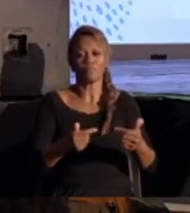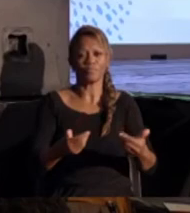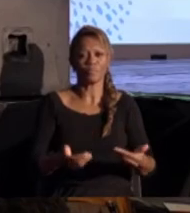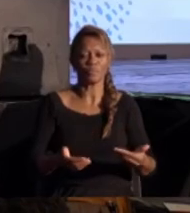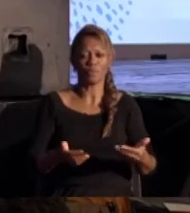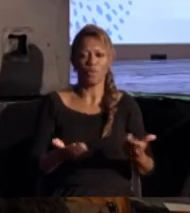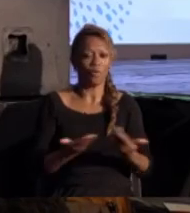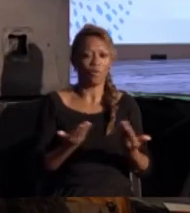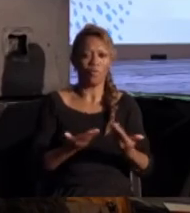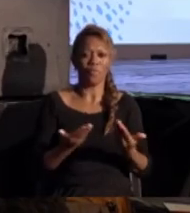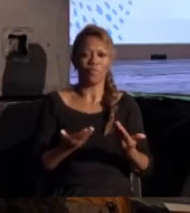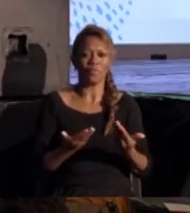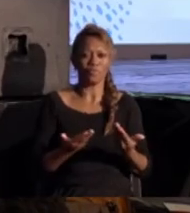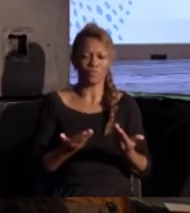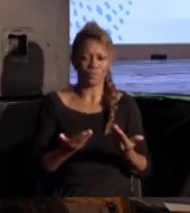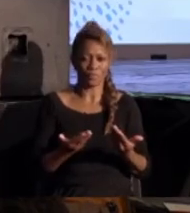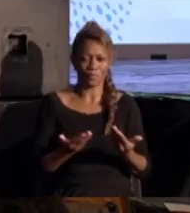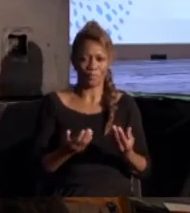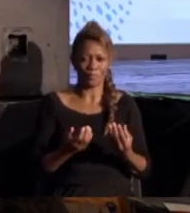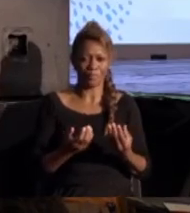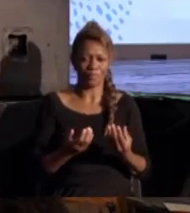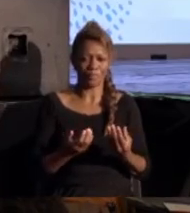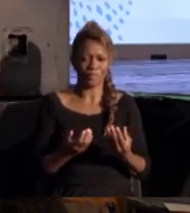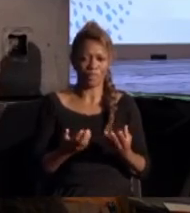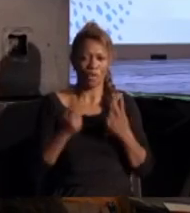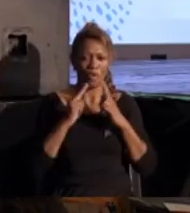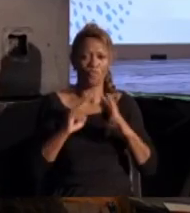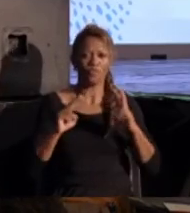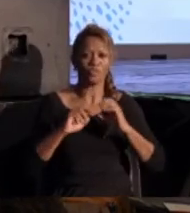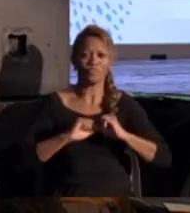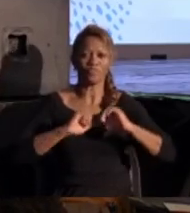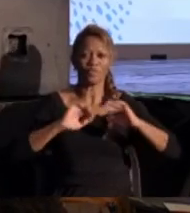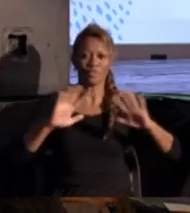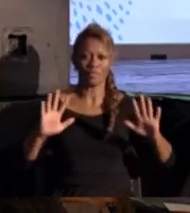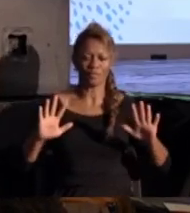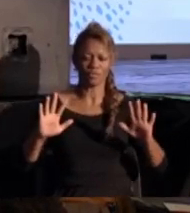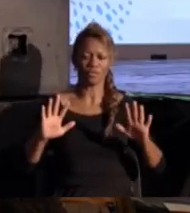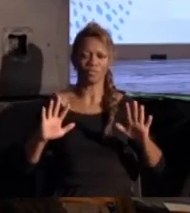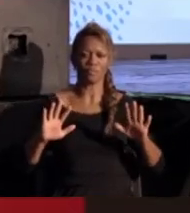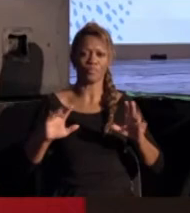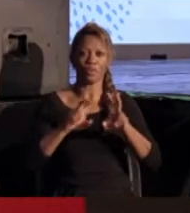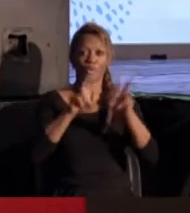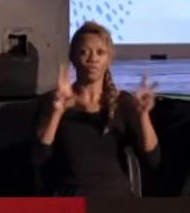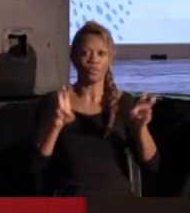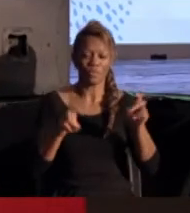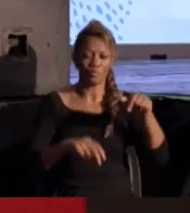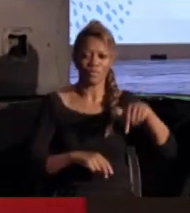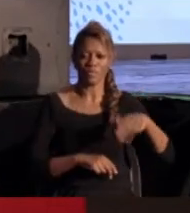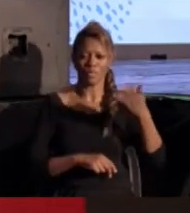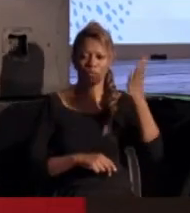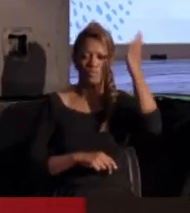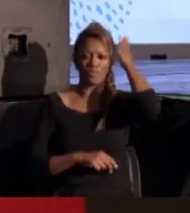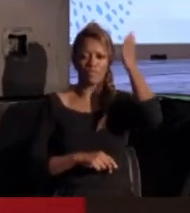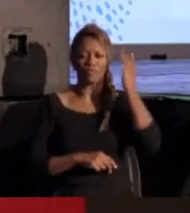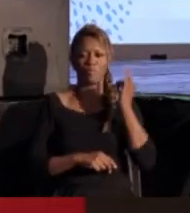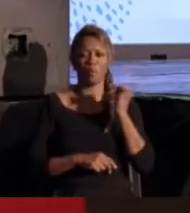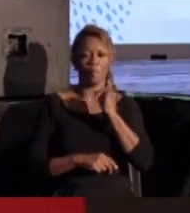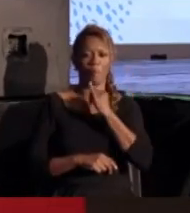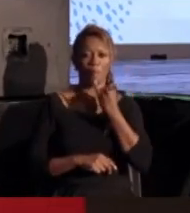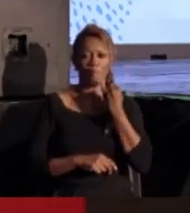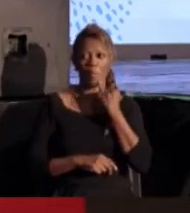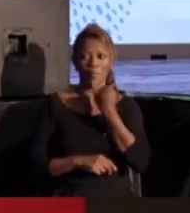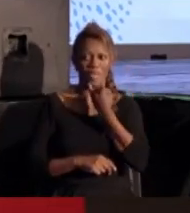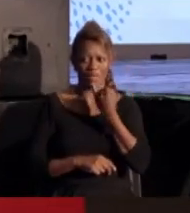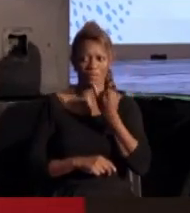Que hoje veio a compor claramente, né? Assim que o tema foi passado aqui pelo Sesc Pompeia, pela equipe do Sesc Pompeia, né?